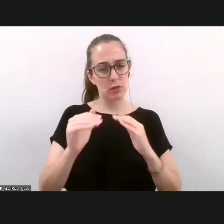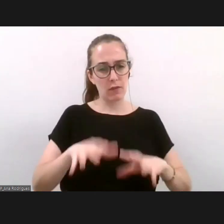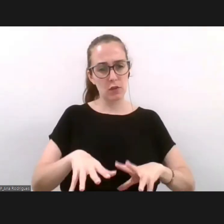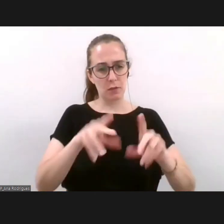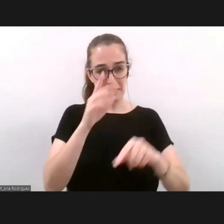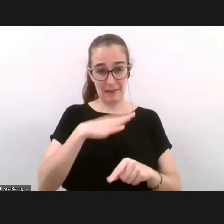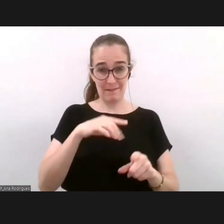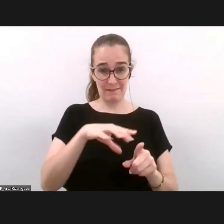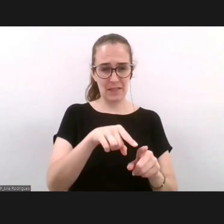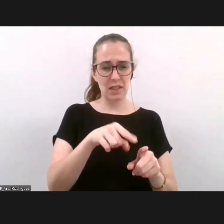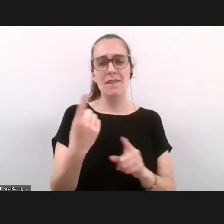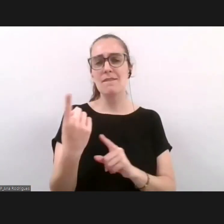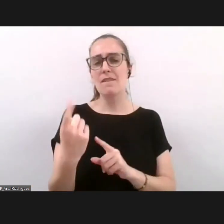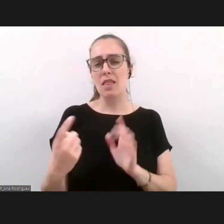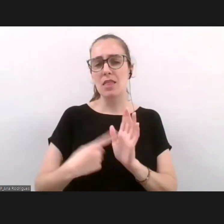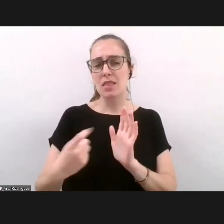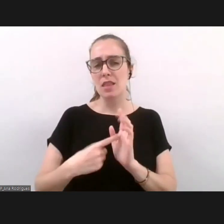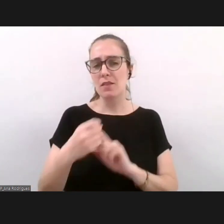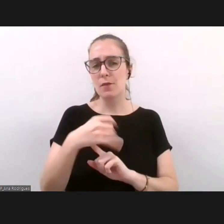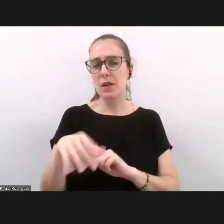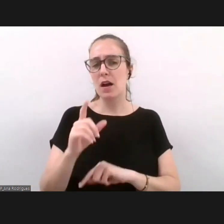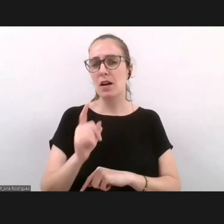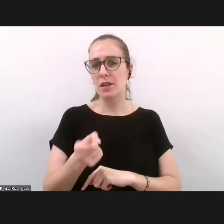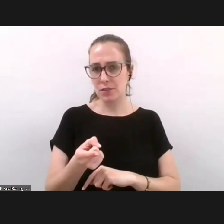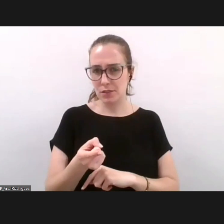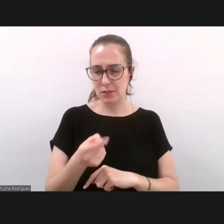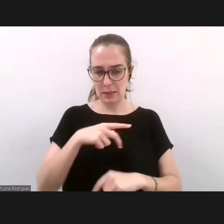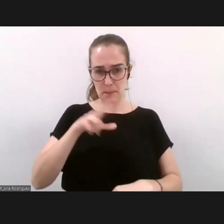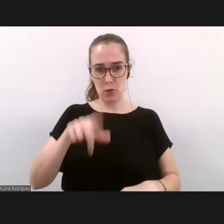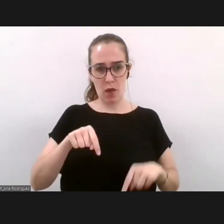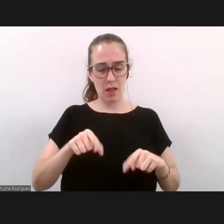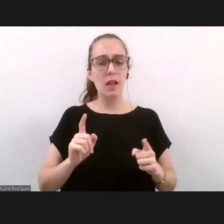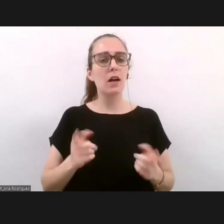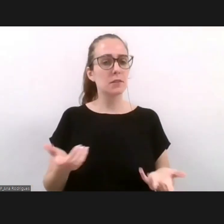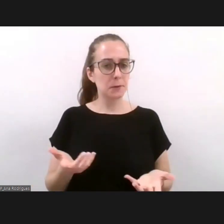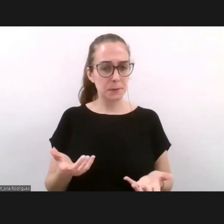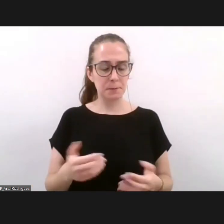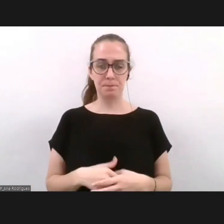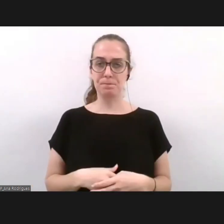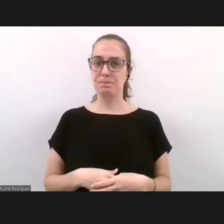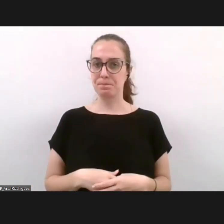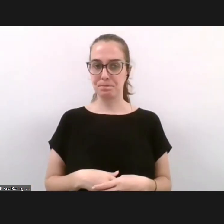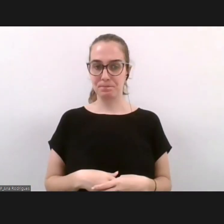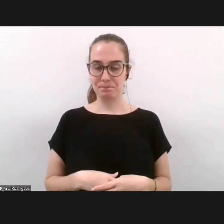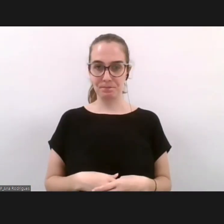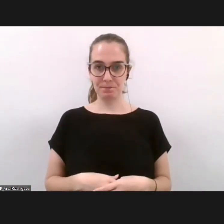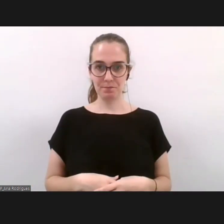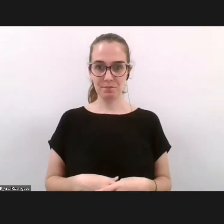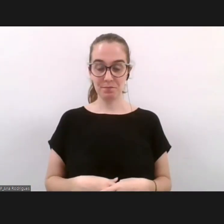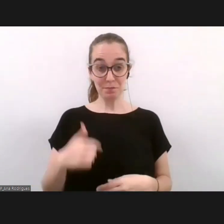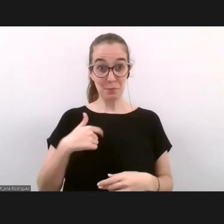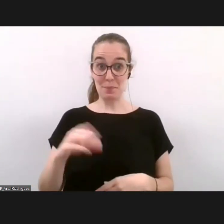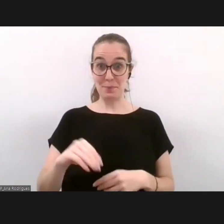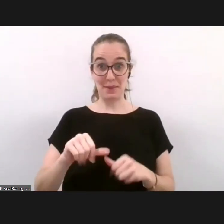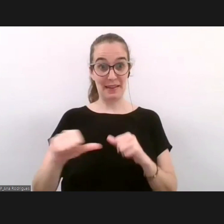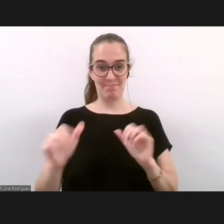prosseguir nos Objetivos de Desenvolvimento Sustentável em Portugal. Bom, não me vou alongar mais, vou